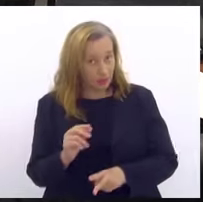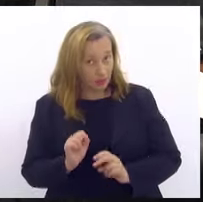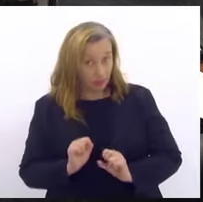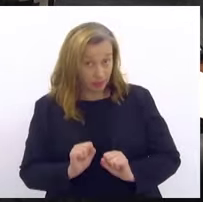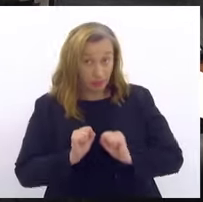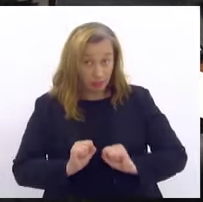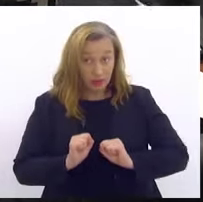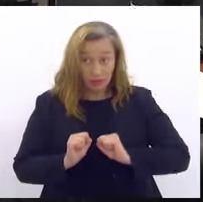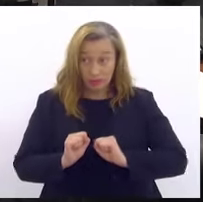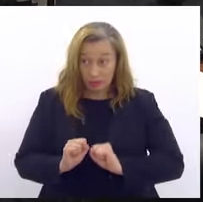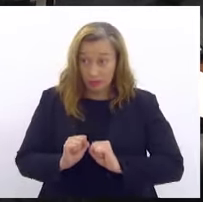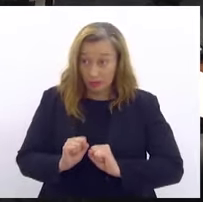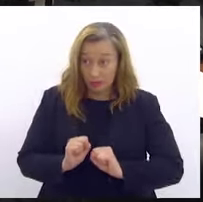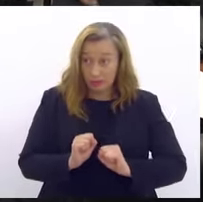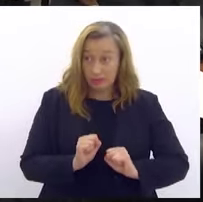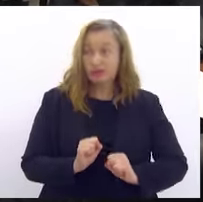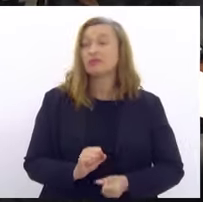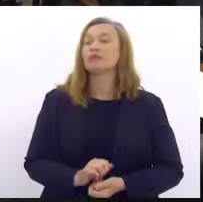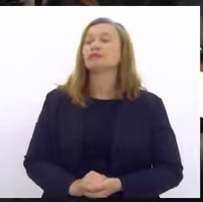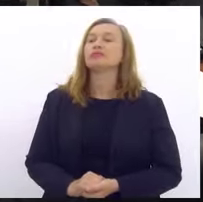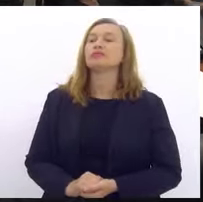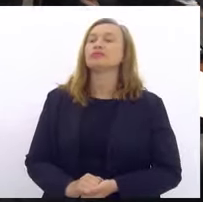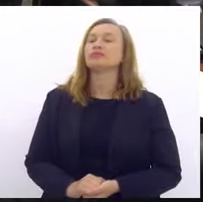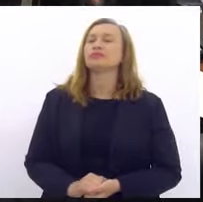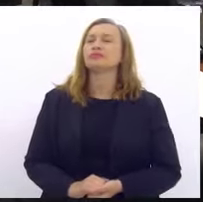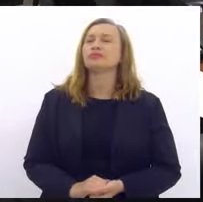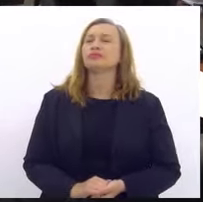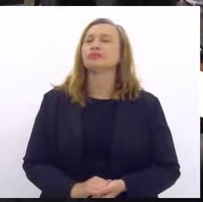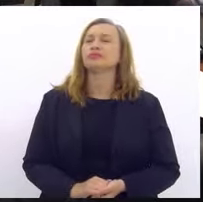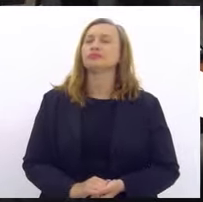Podemos? Podemos?